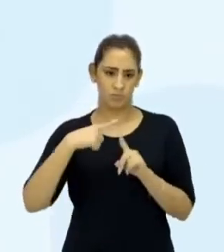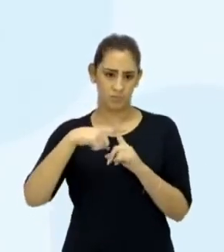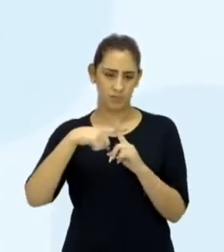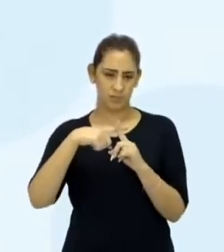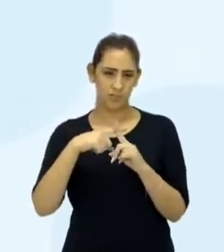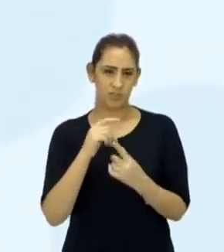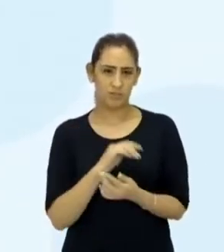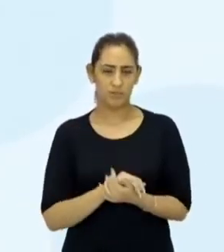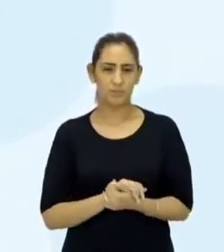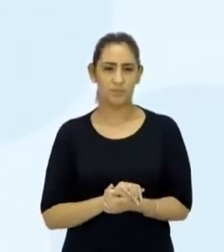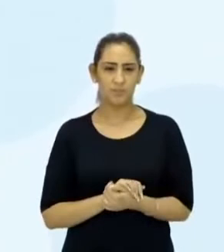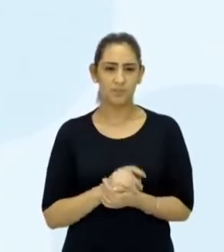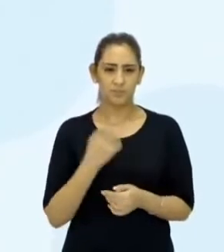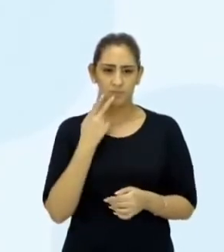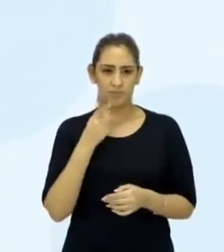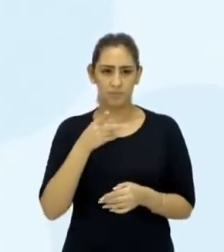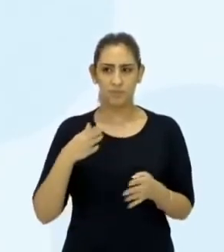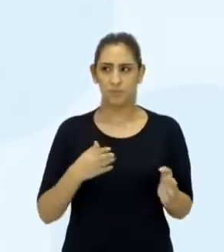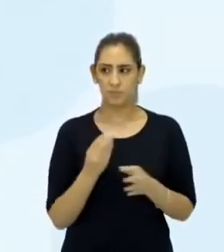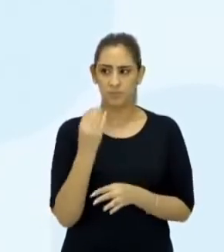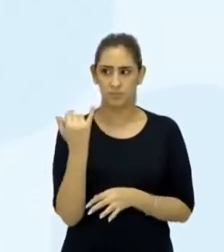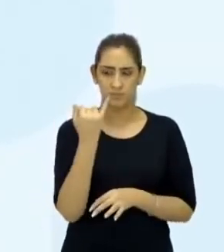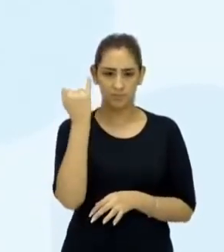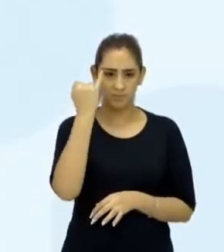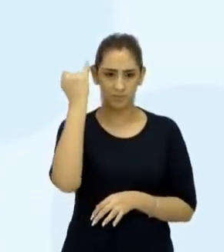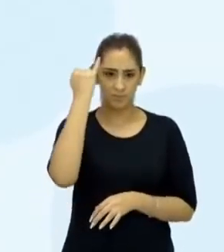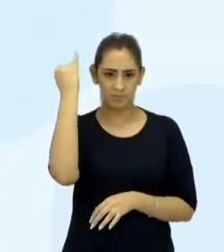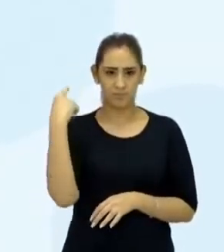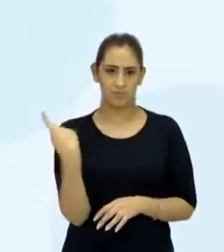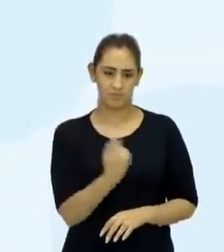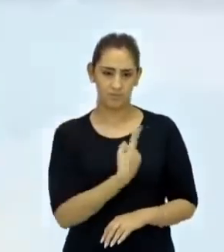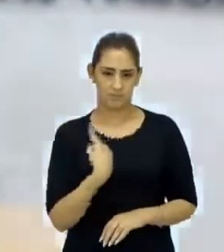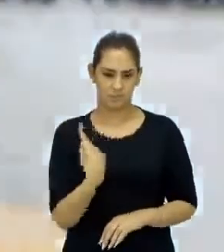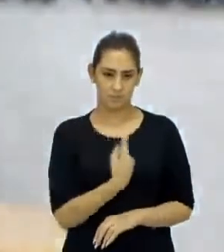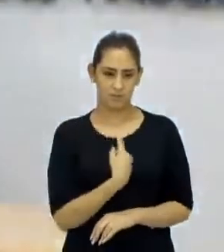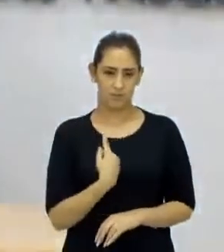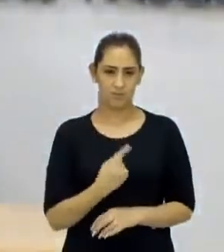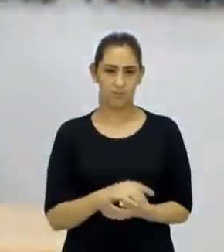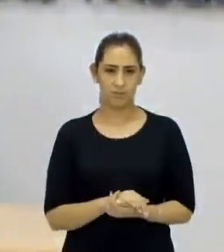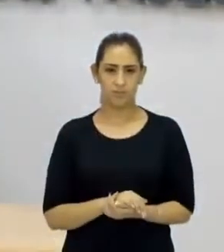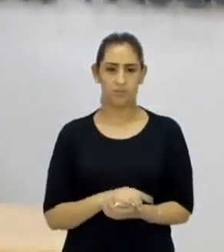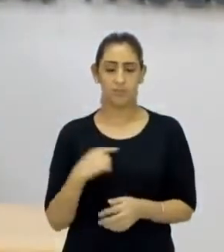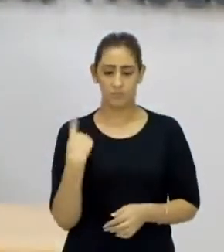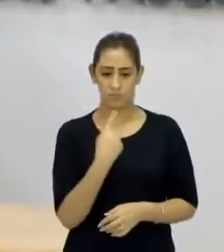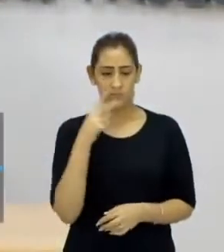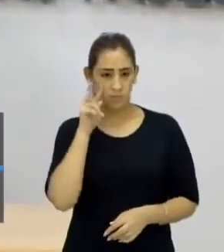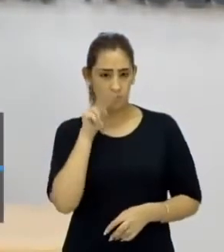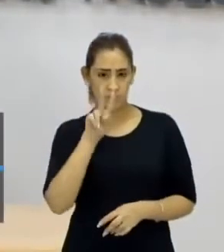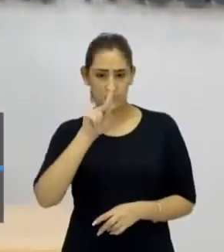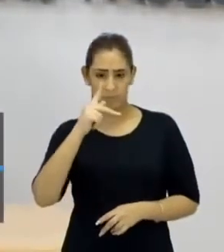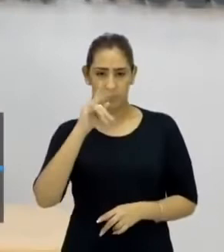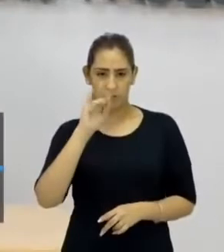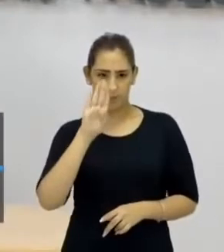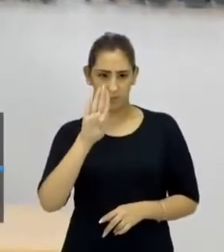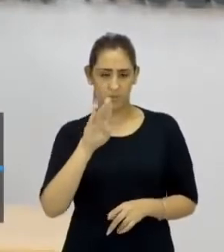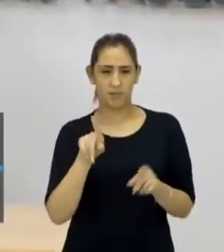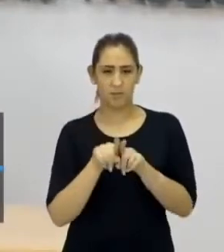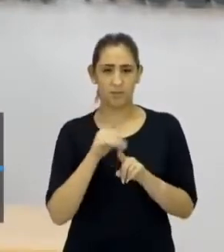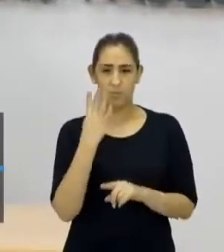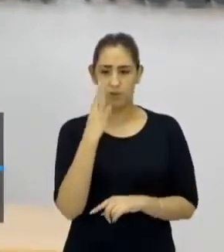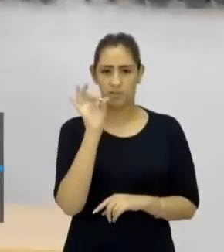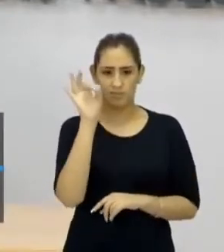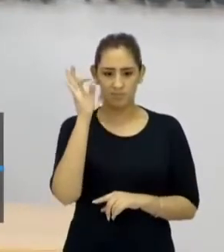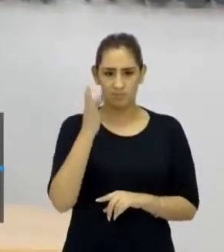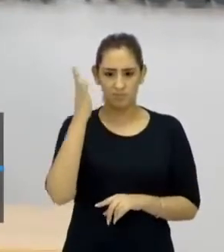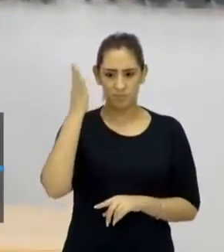sobre, né, esse setor aí que é tão importante para nós, né, que a gente viu que no PIB, né, quase um quarto aí do Produto